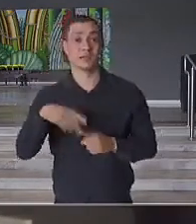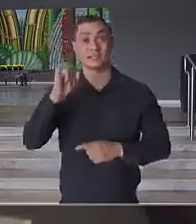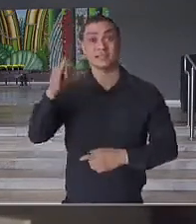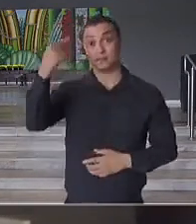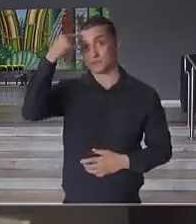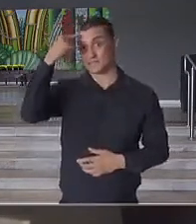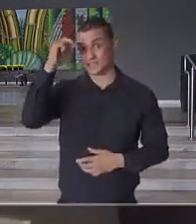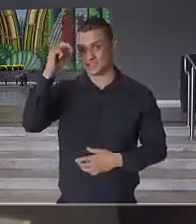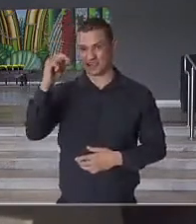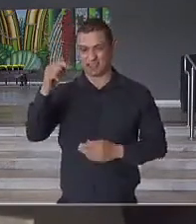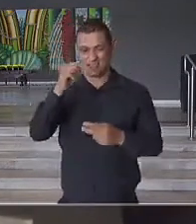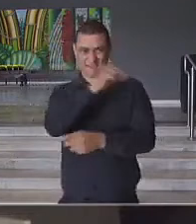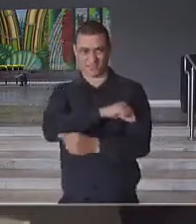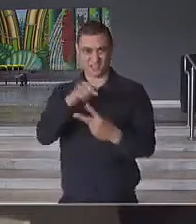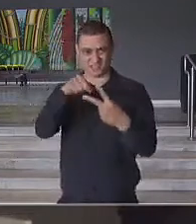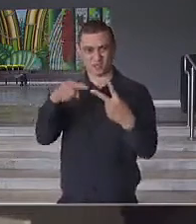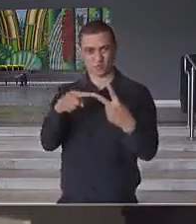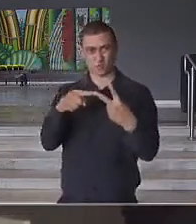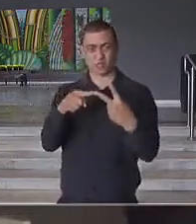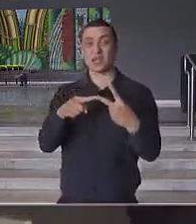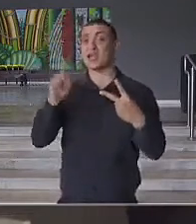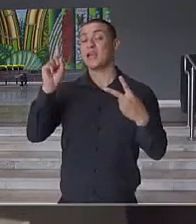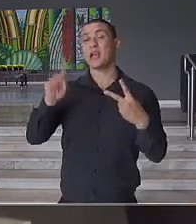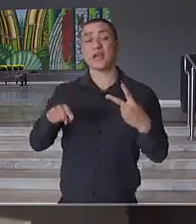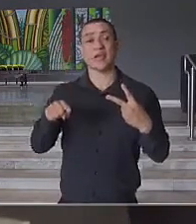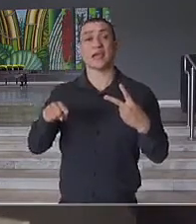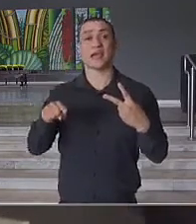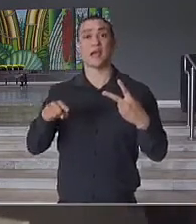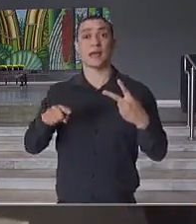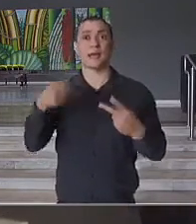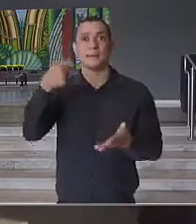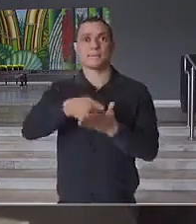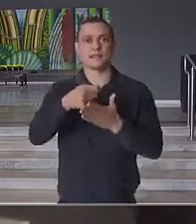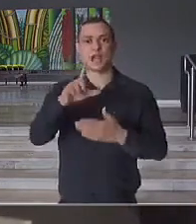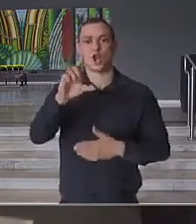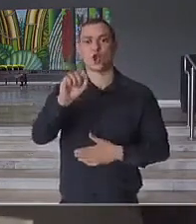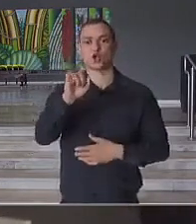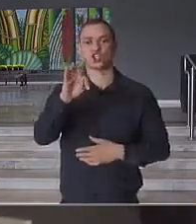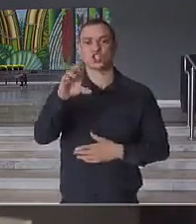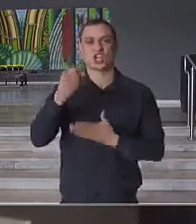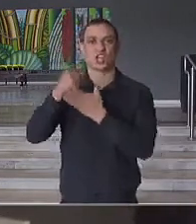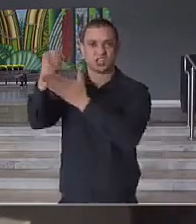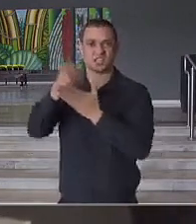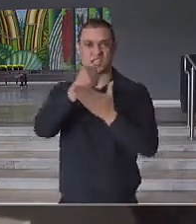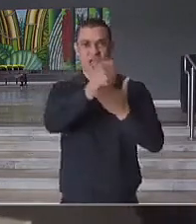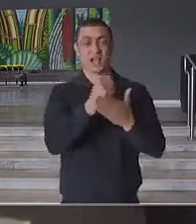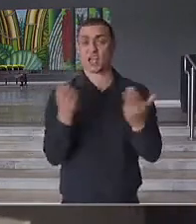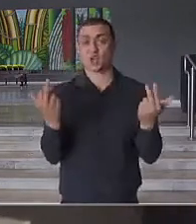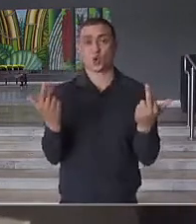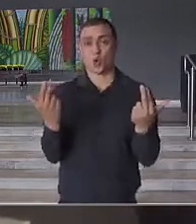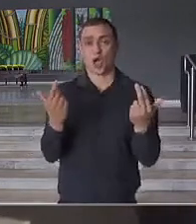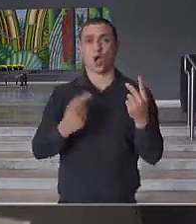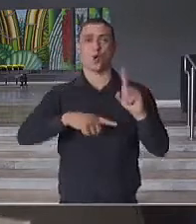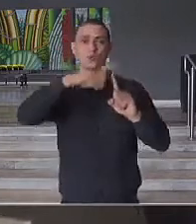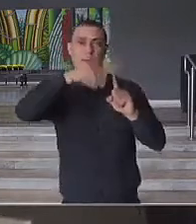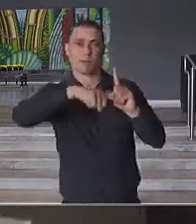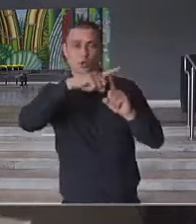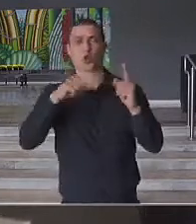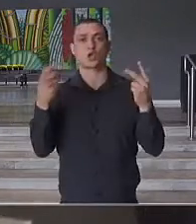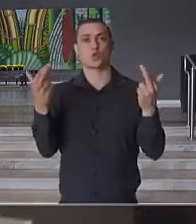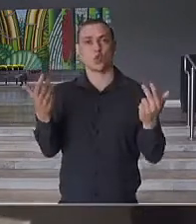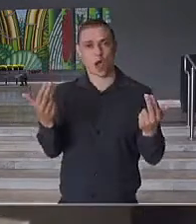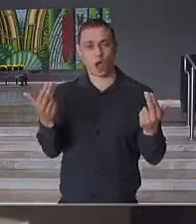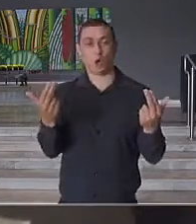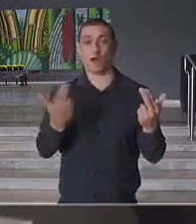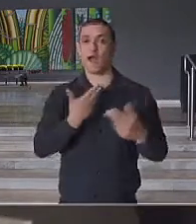considerarmos essas duas vacinas, são vacinas que exigem a mesma logística de manutenção de temperatura, isso